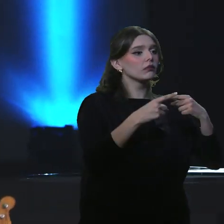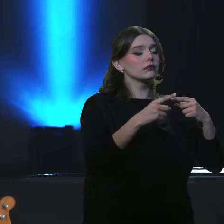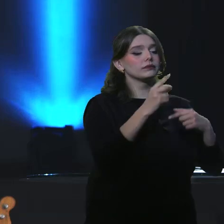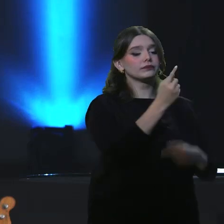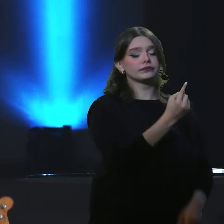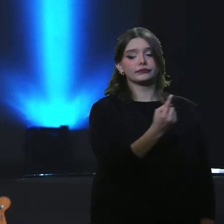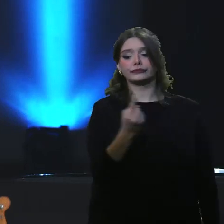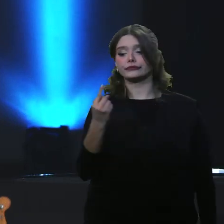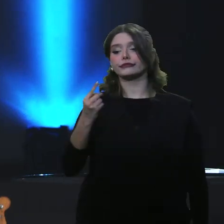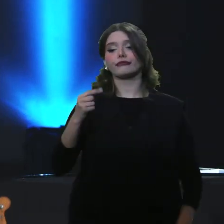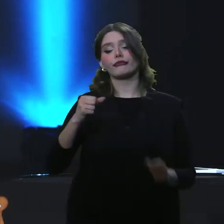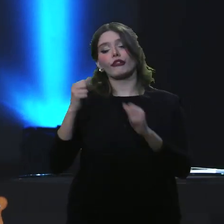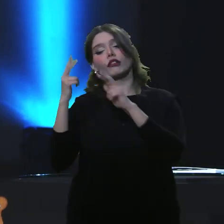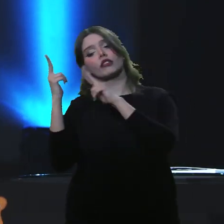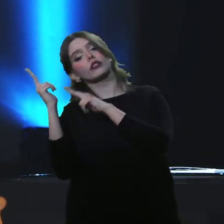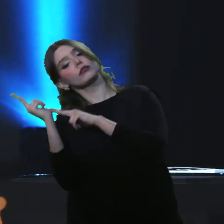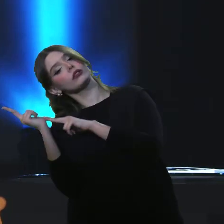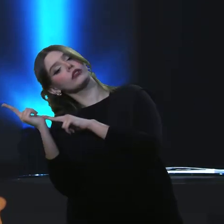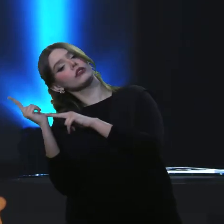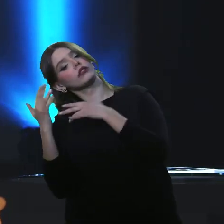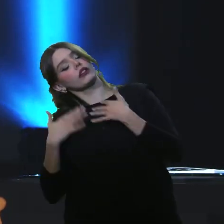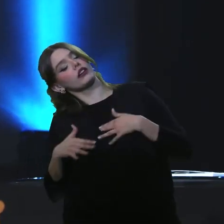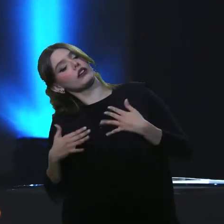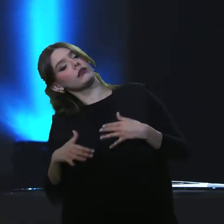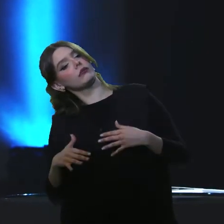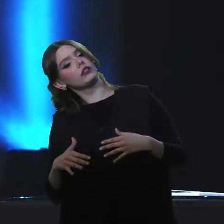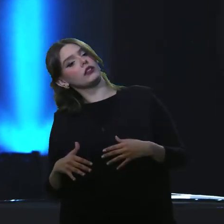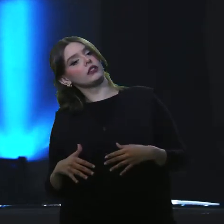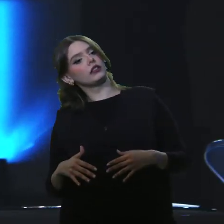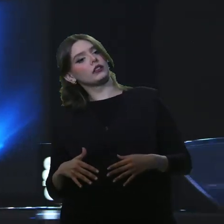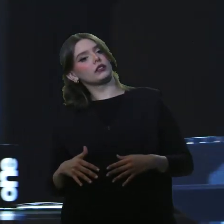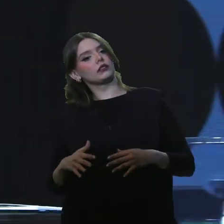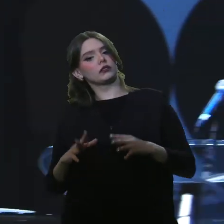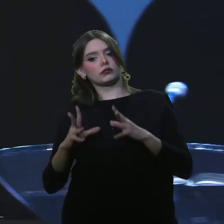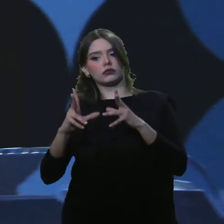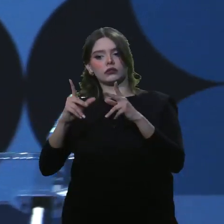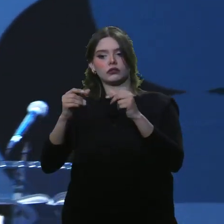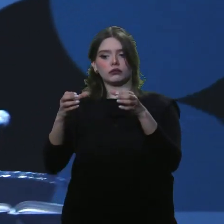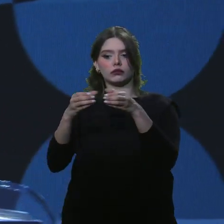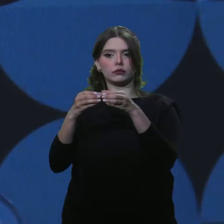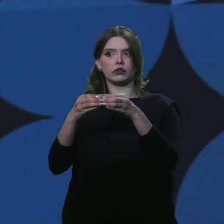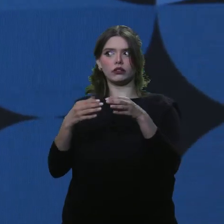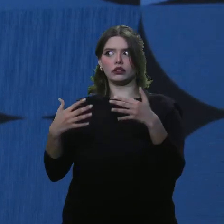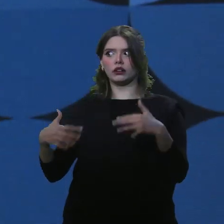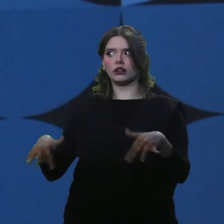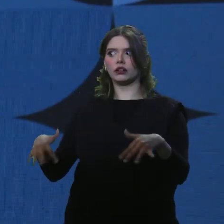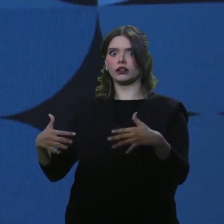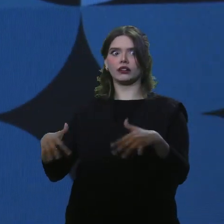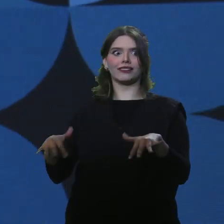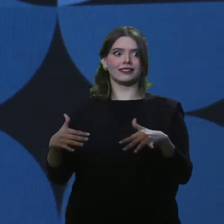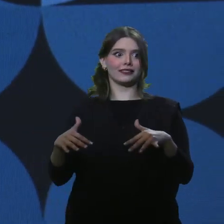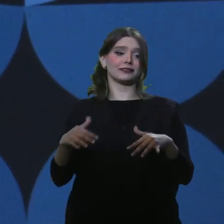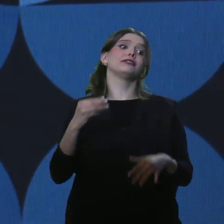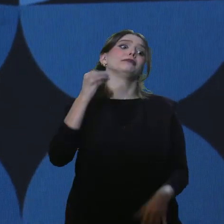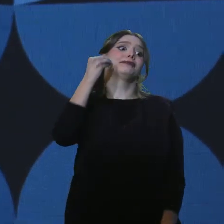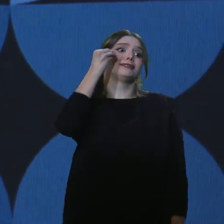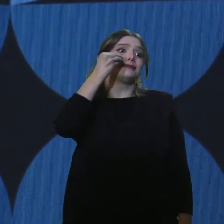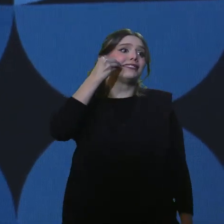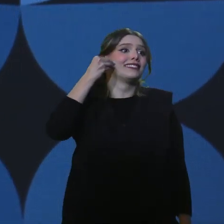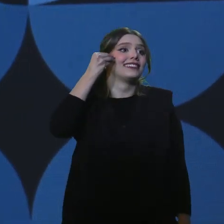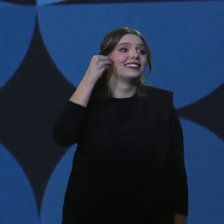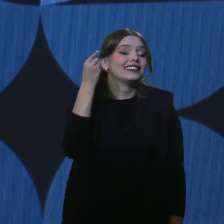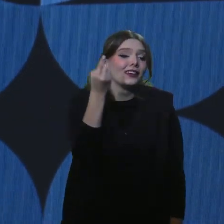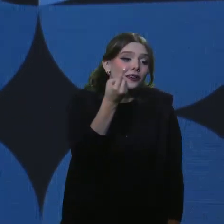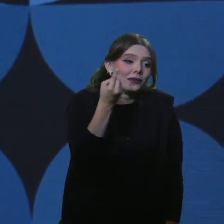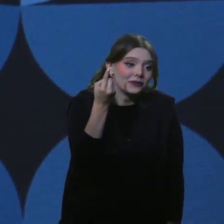leitinho. O pessoal se acalmou, tirou as fotos e seguiu. Foi uma experiência única. Mas eu prestei atenção